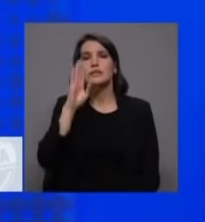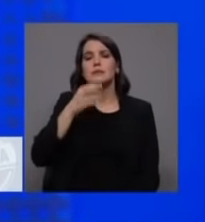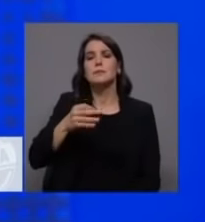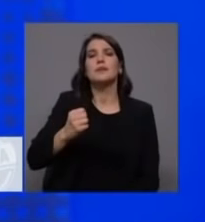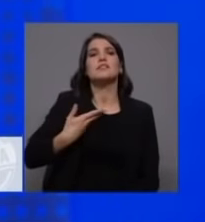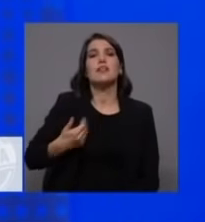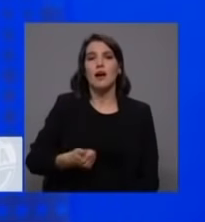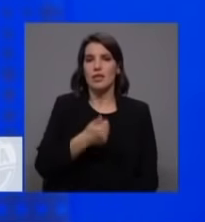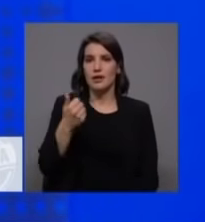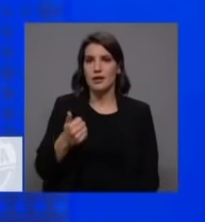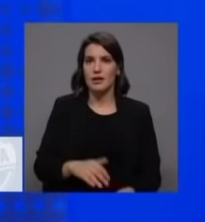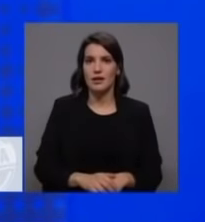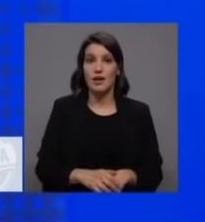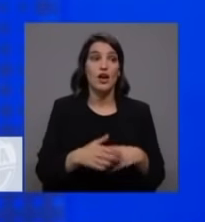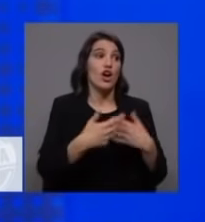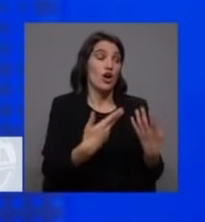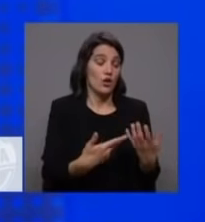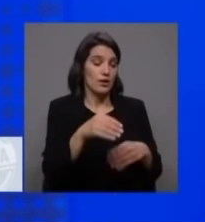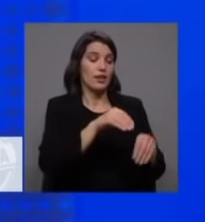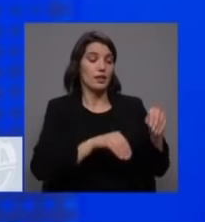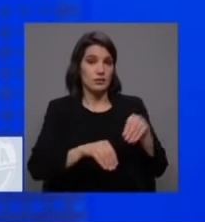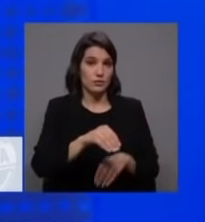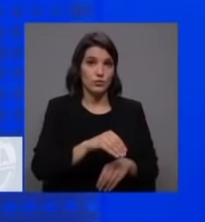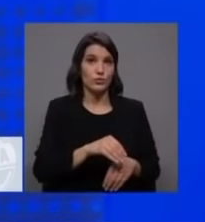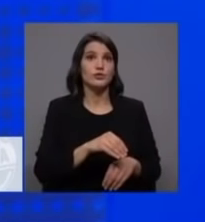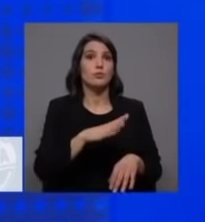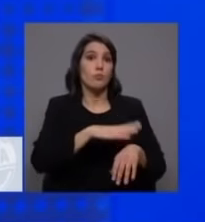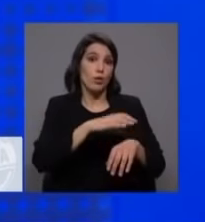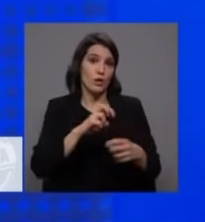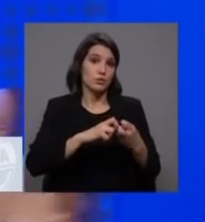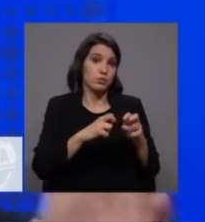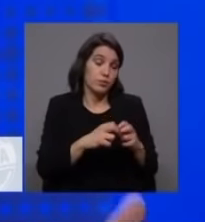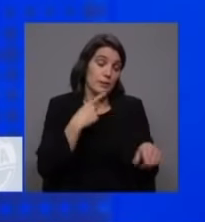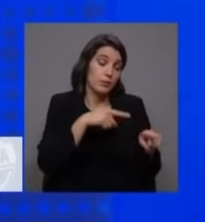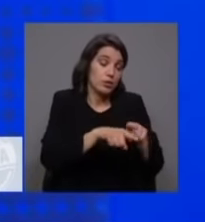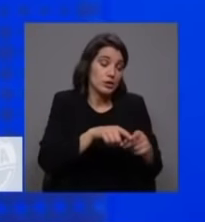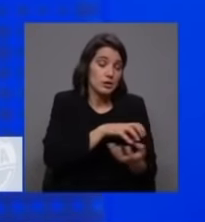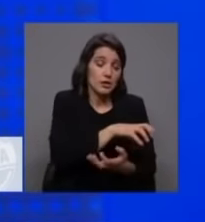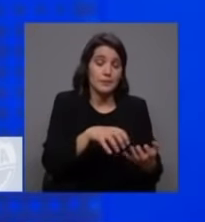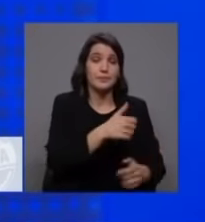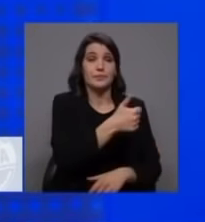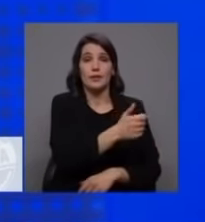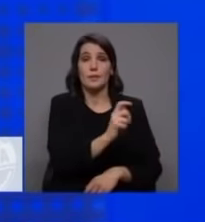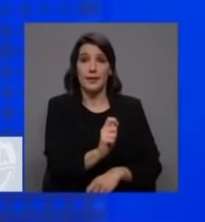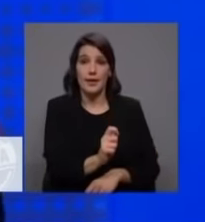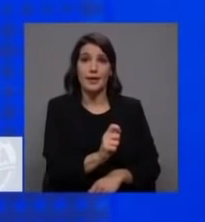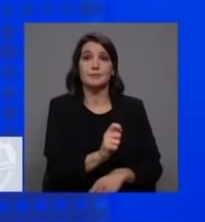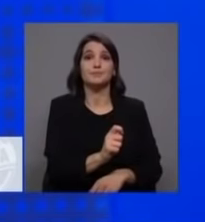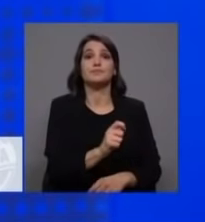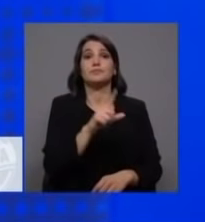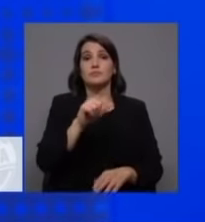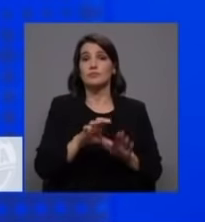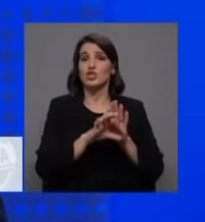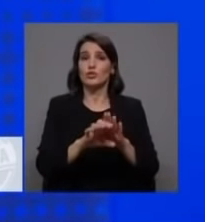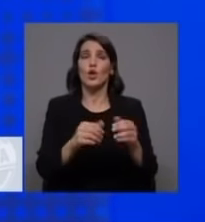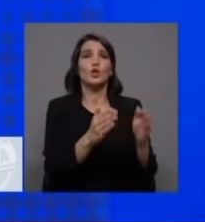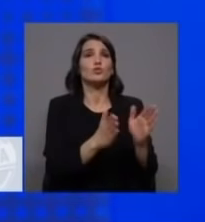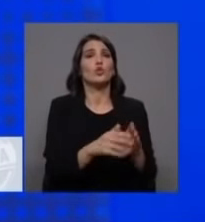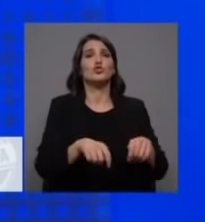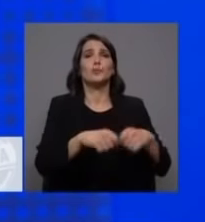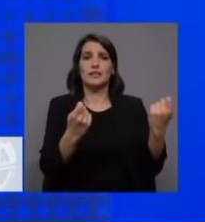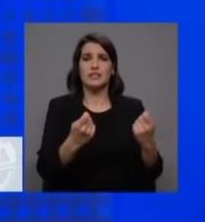temos nós temos neste momento eleições criados por uma crise política onde do blog a esquerda o chega todos os partidos